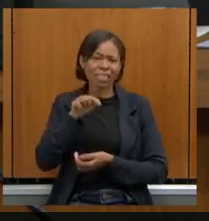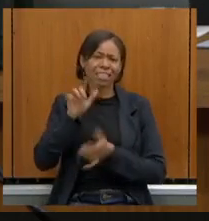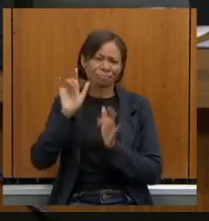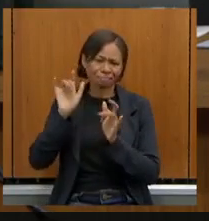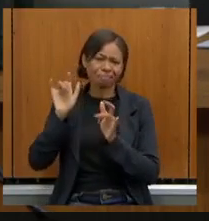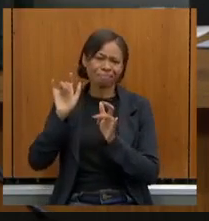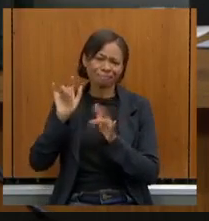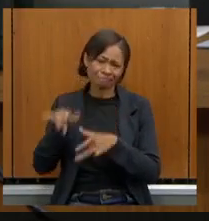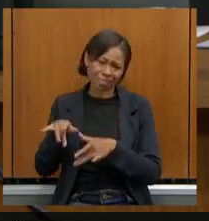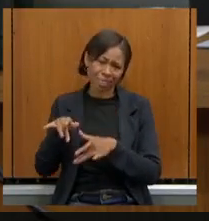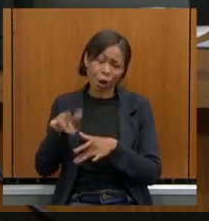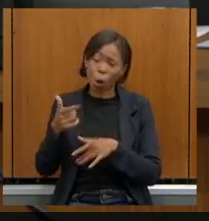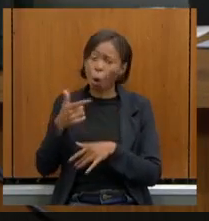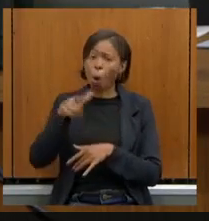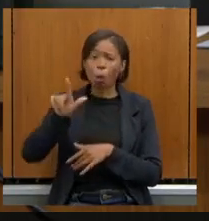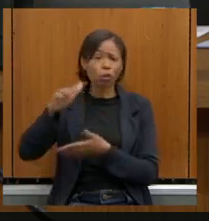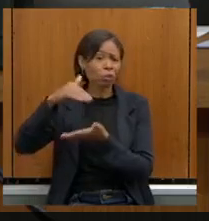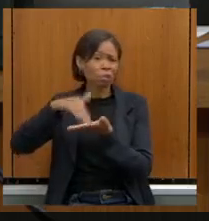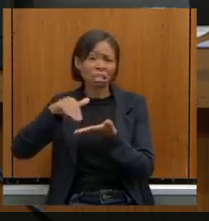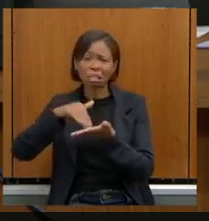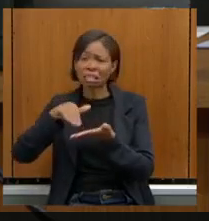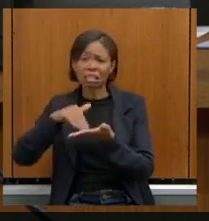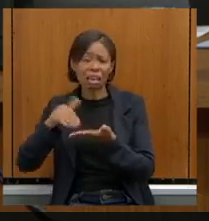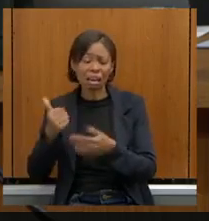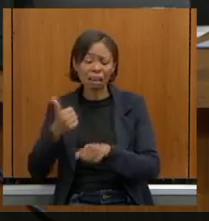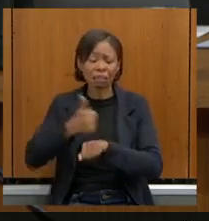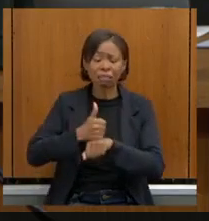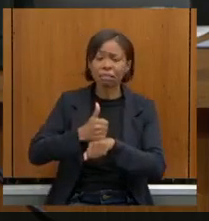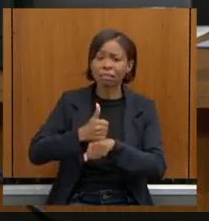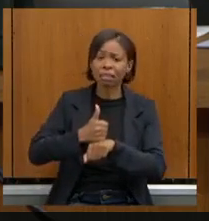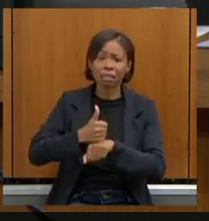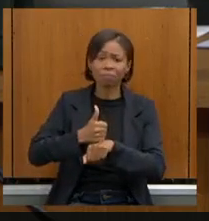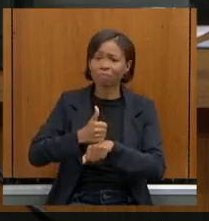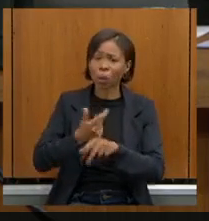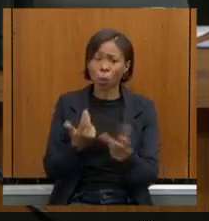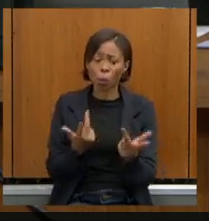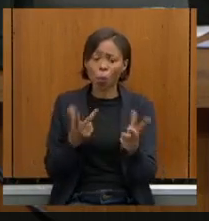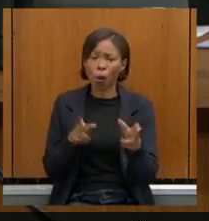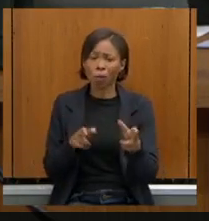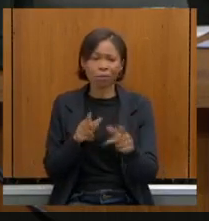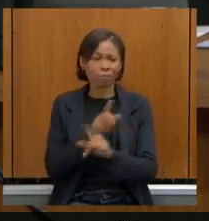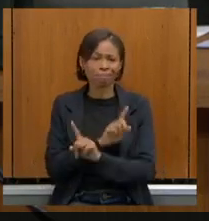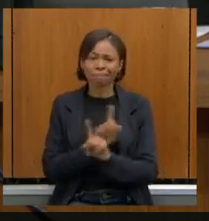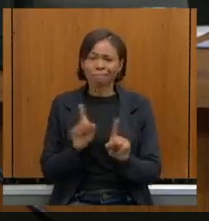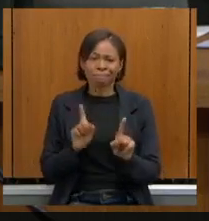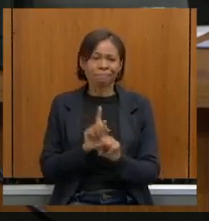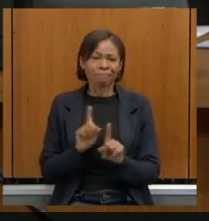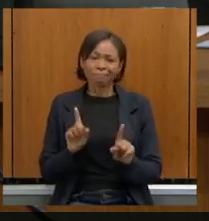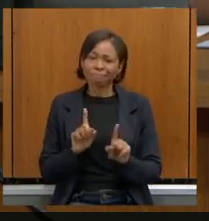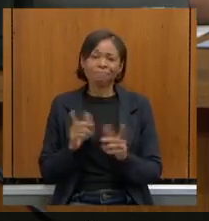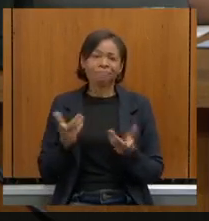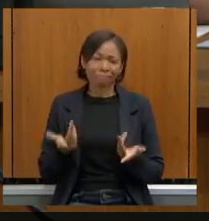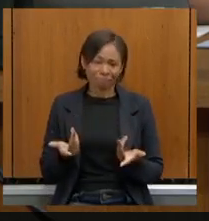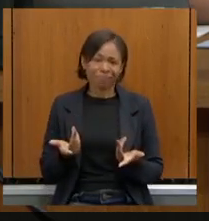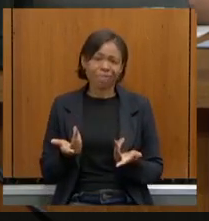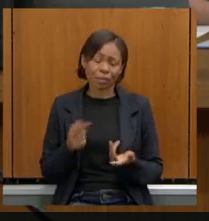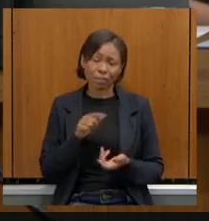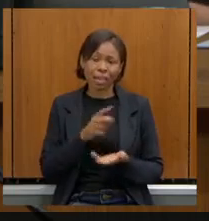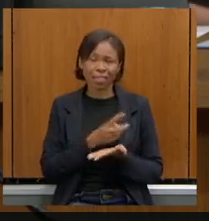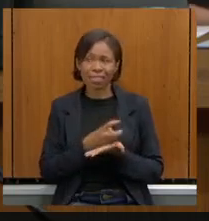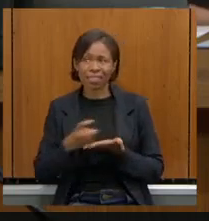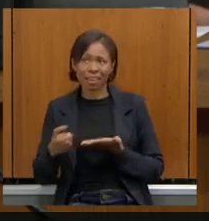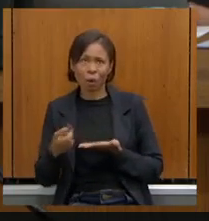ainda não chegou nenhum secretário, mesmo após a sua saída tendo chegado lá um ex-ministro, mesmo assim,